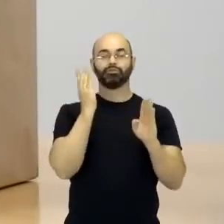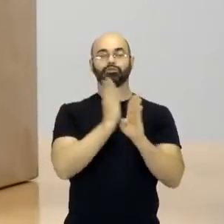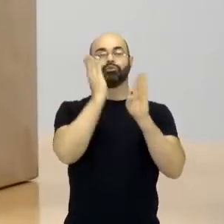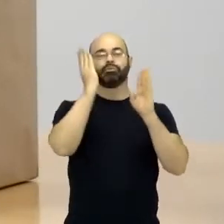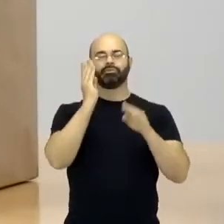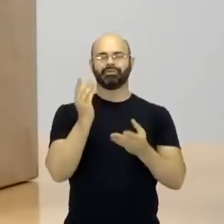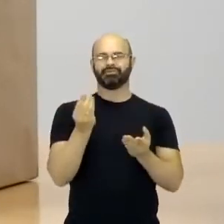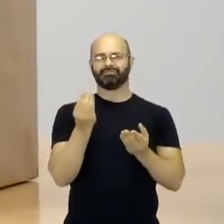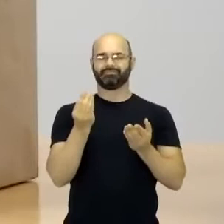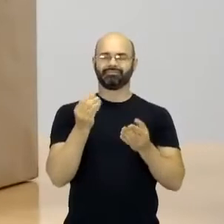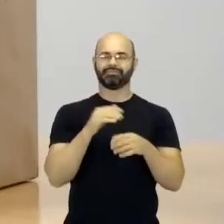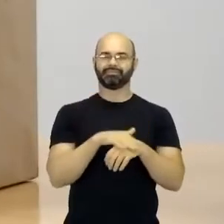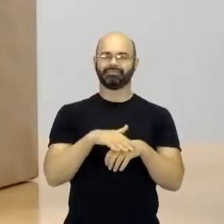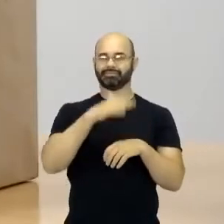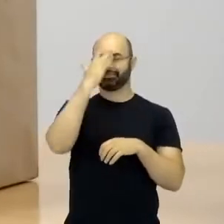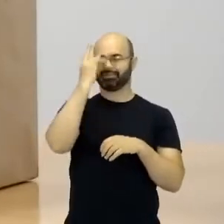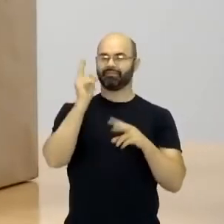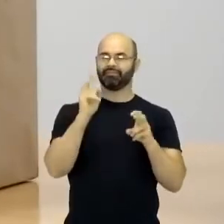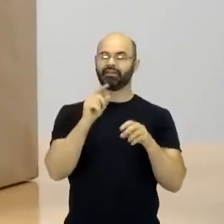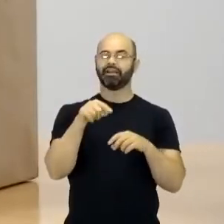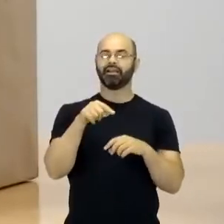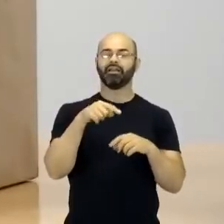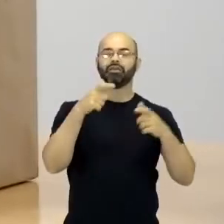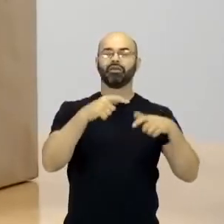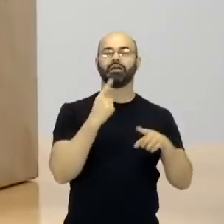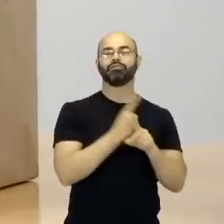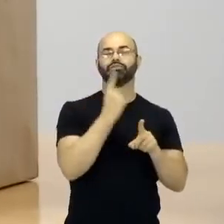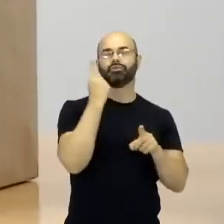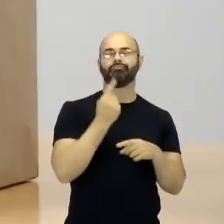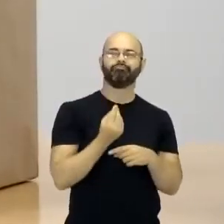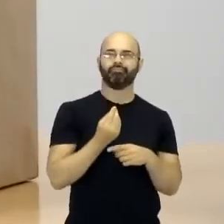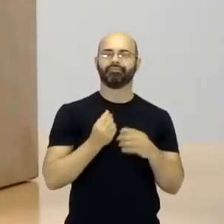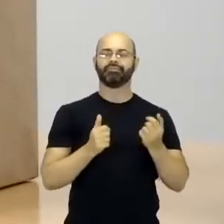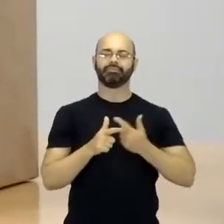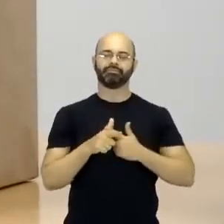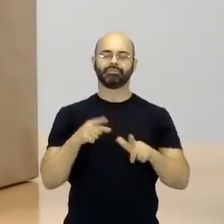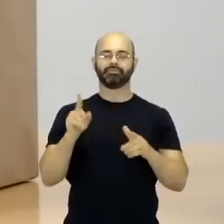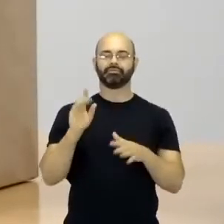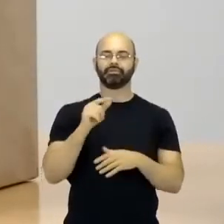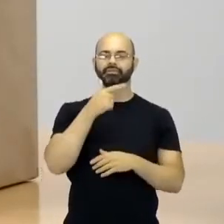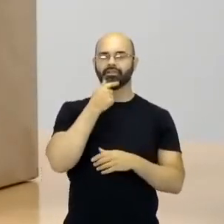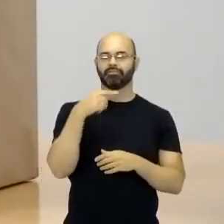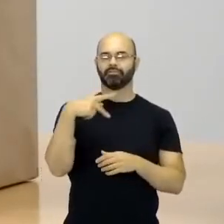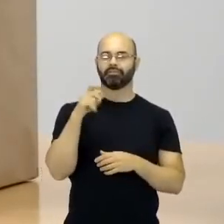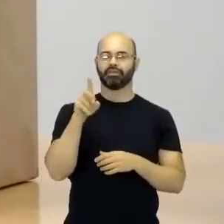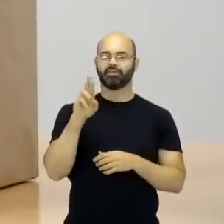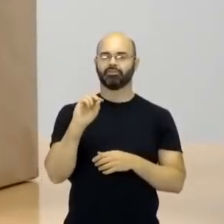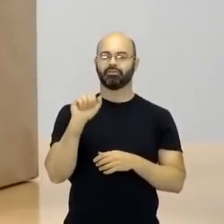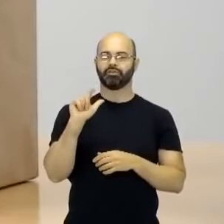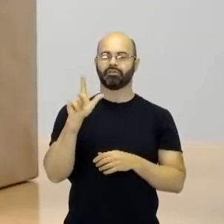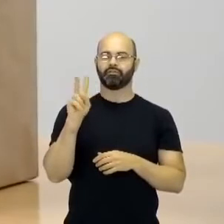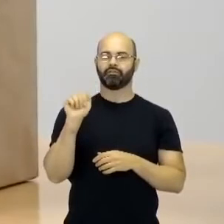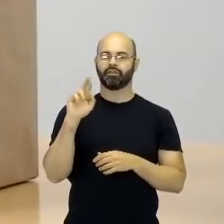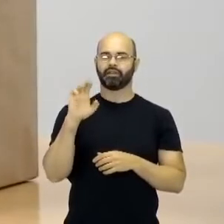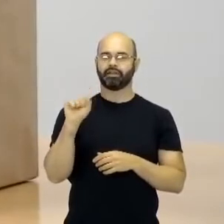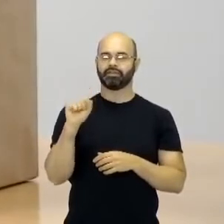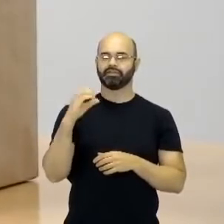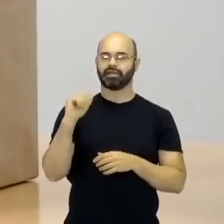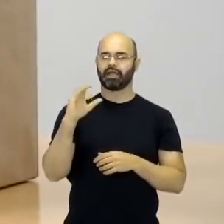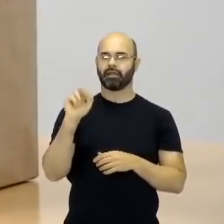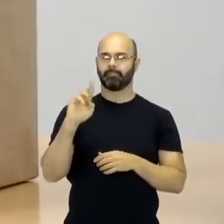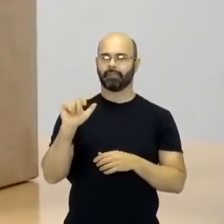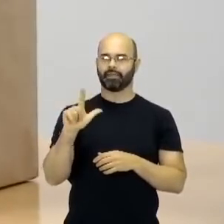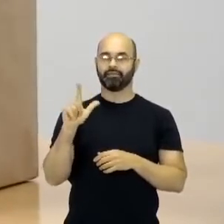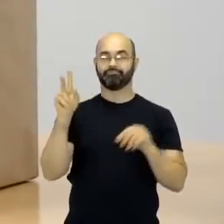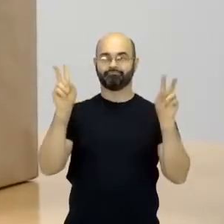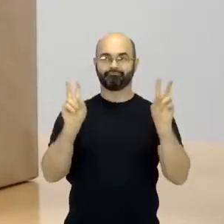sobre o descobrimento, achamento, né? Mas vamos dizer que Pedro Álvares Cabral, entre muitas aspas, descobriu